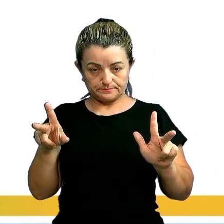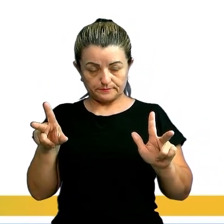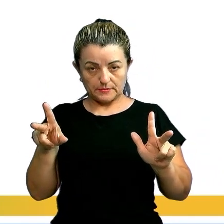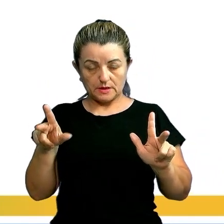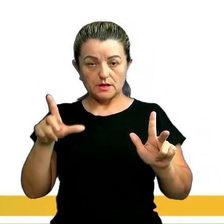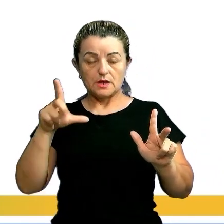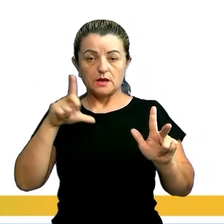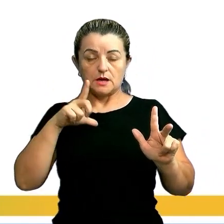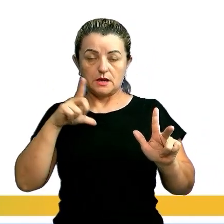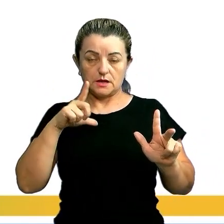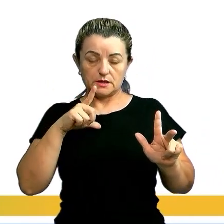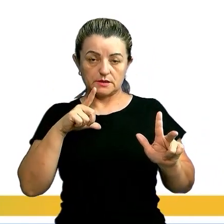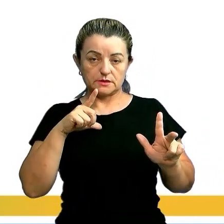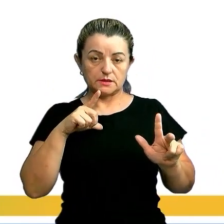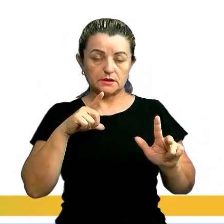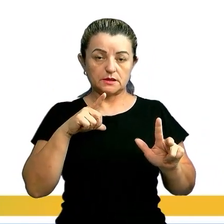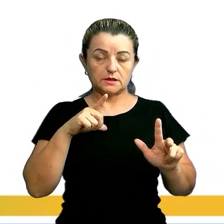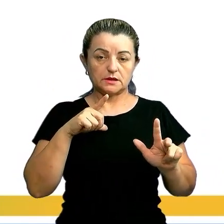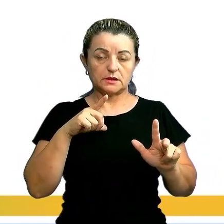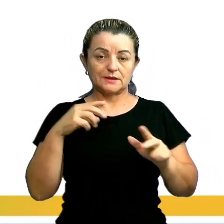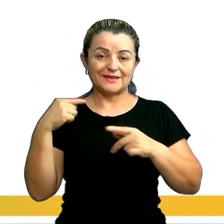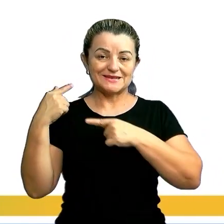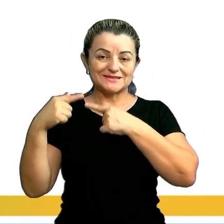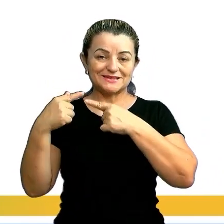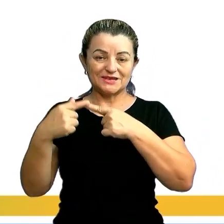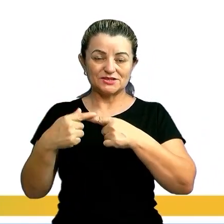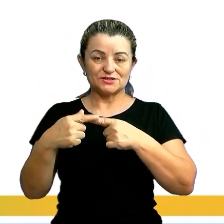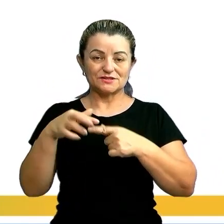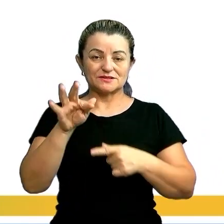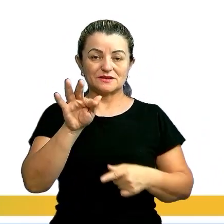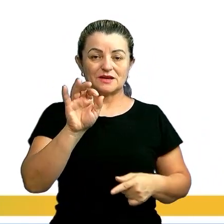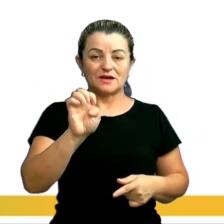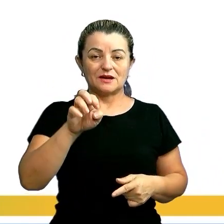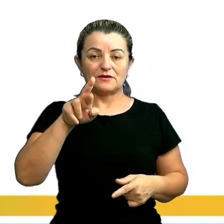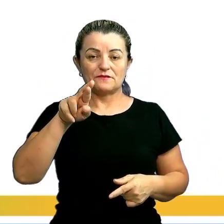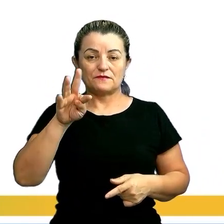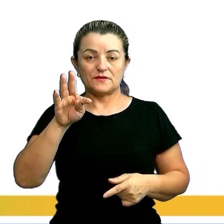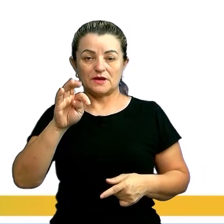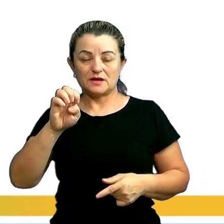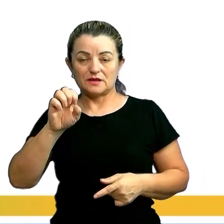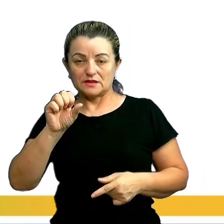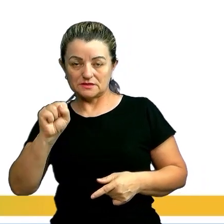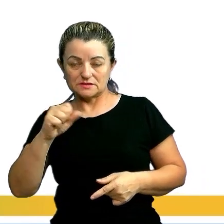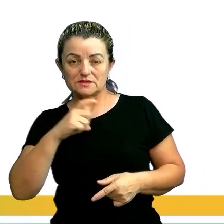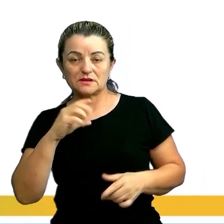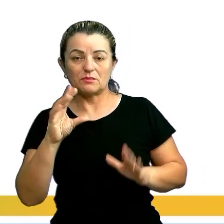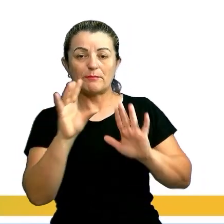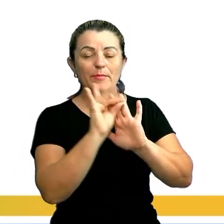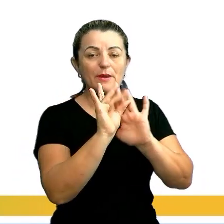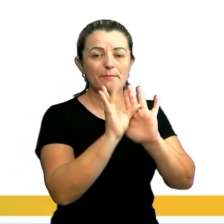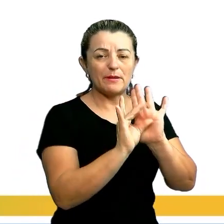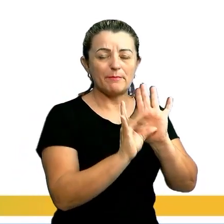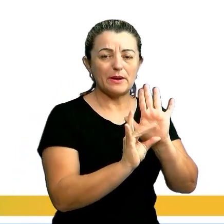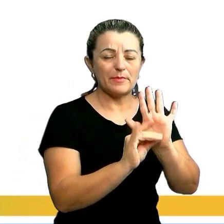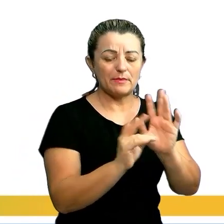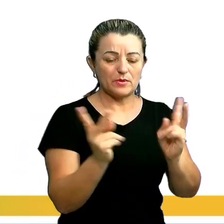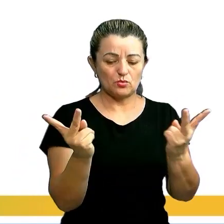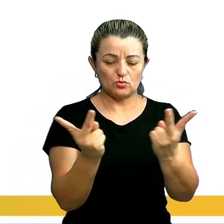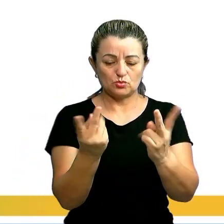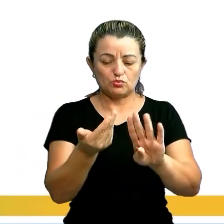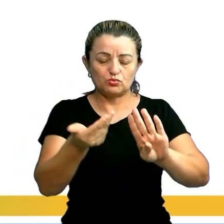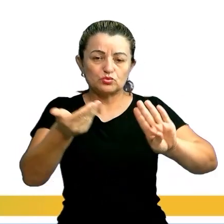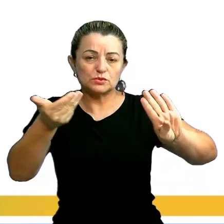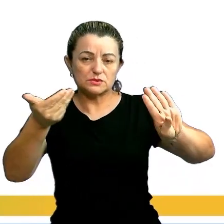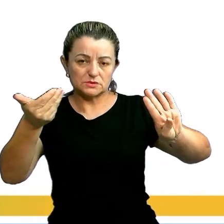descendentes férteis, colocam em questionamento as classificações que distanciam esses